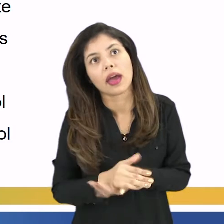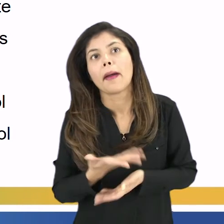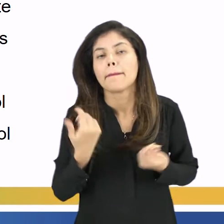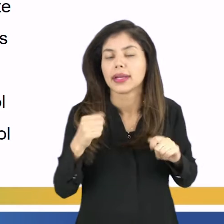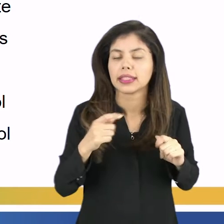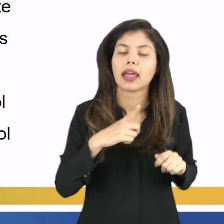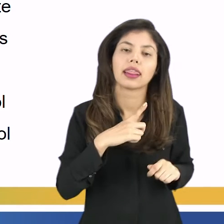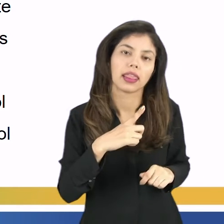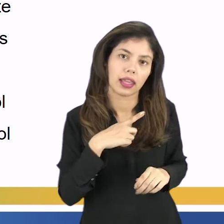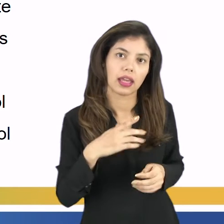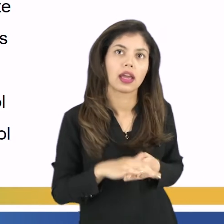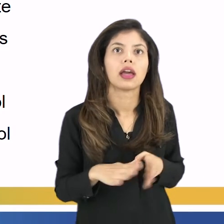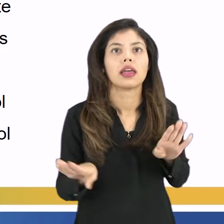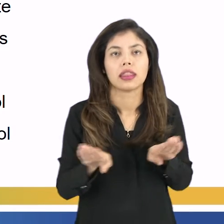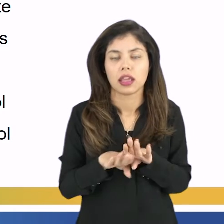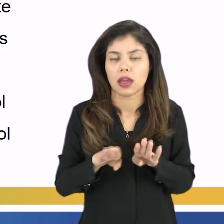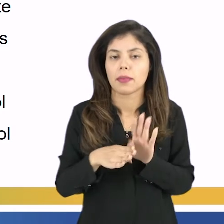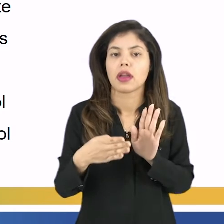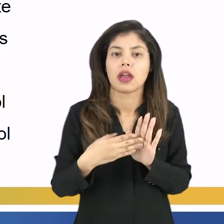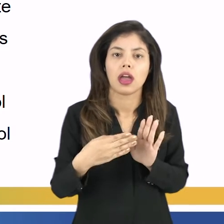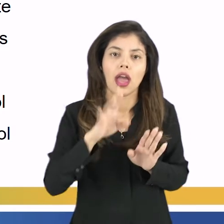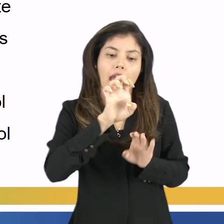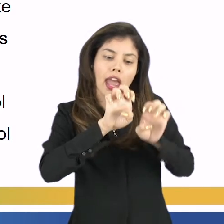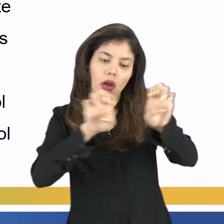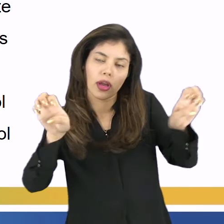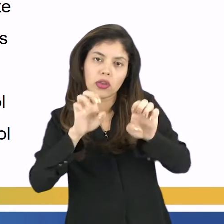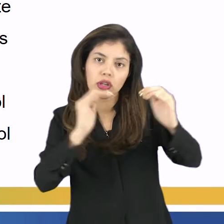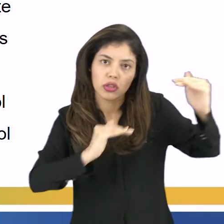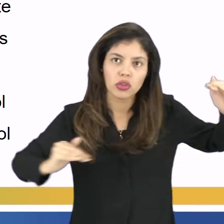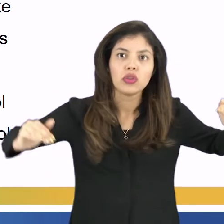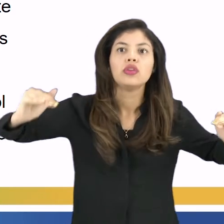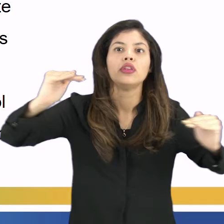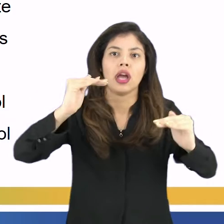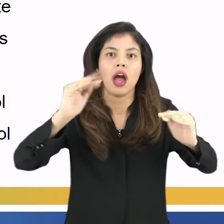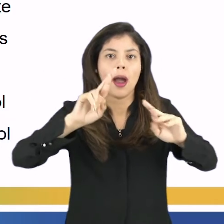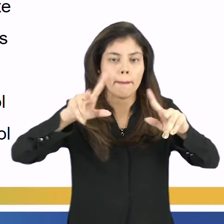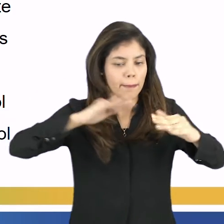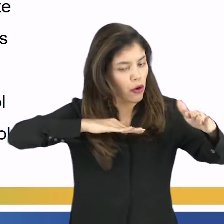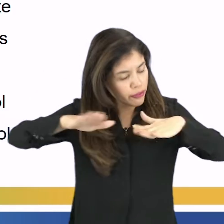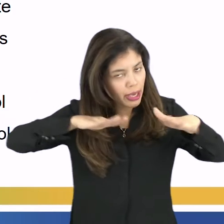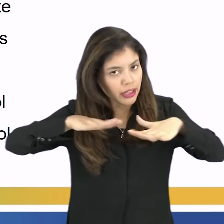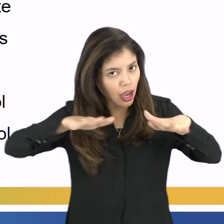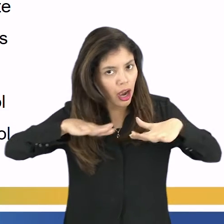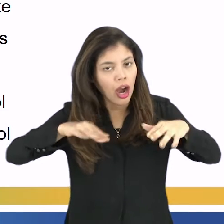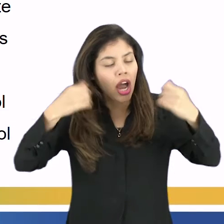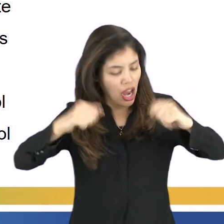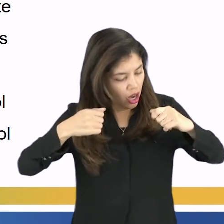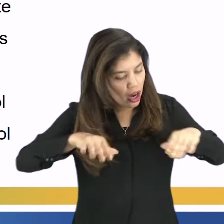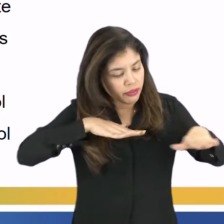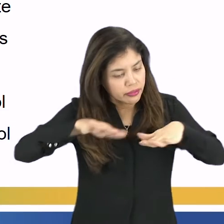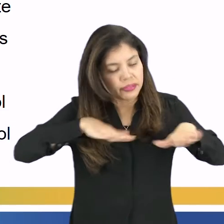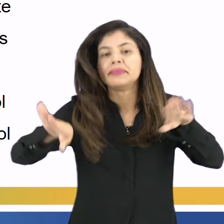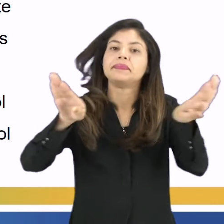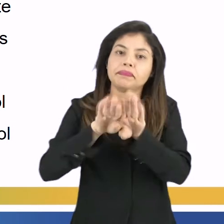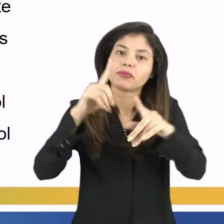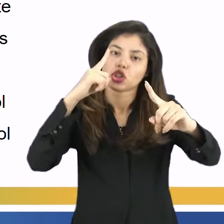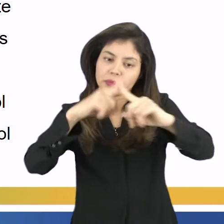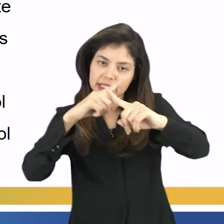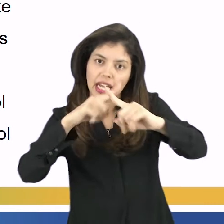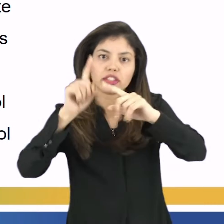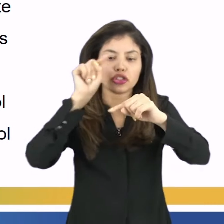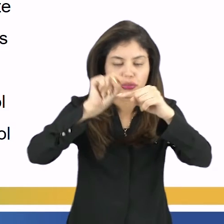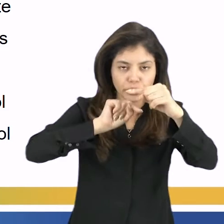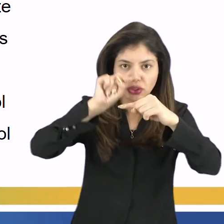deseja ter, e ela vai te dar também equações subsequentes. Você precisa movimentar, e os movimentos são